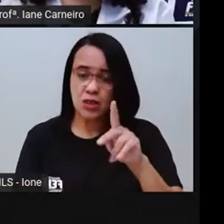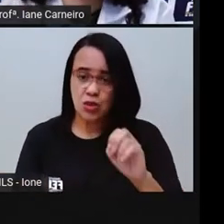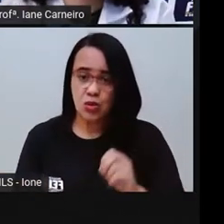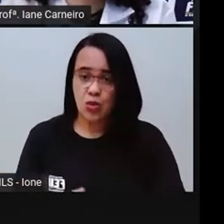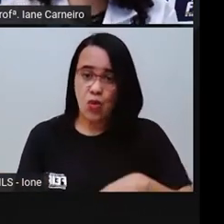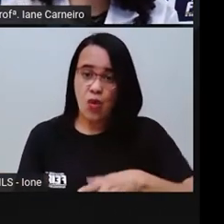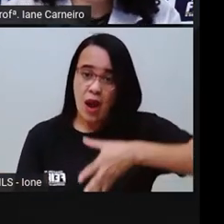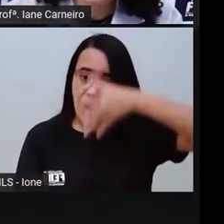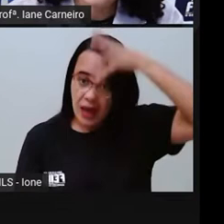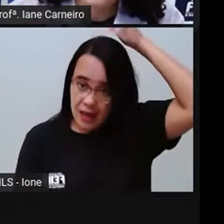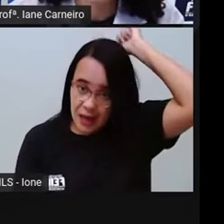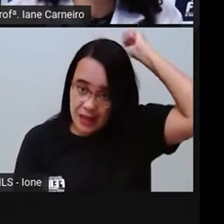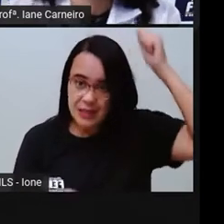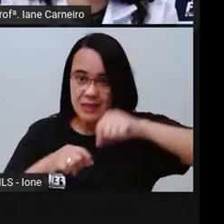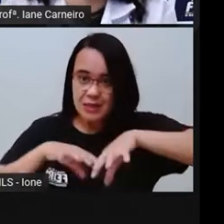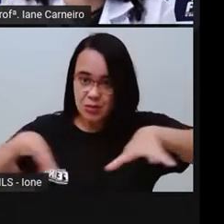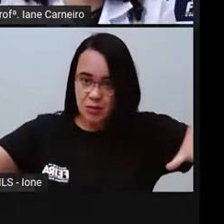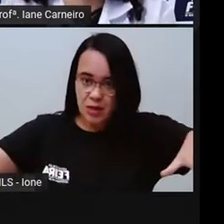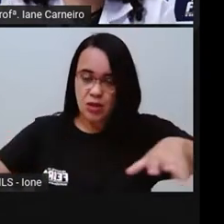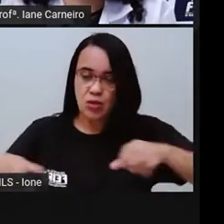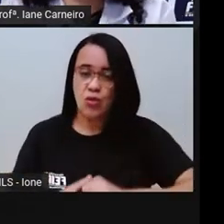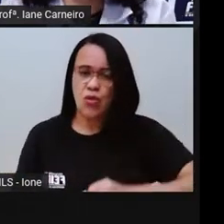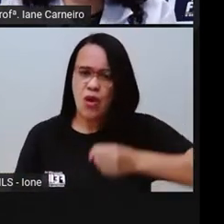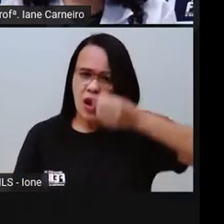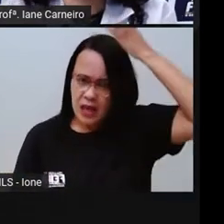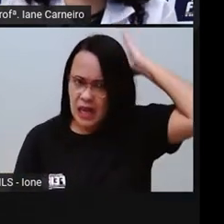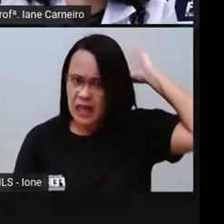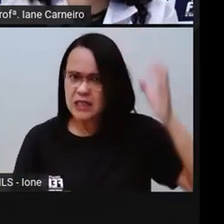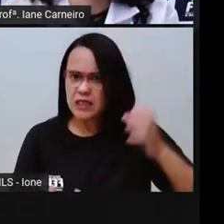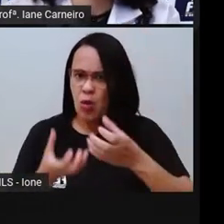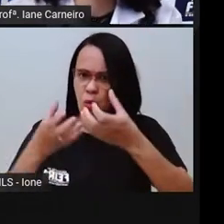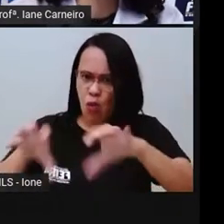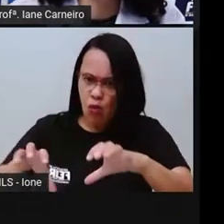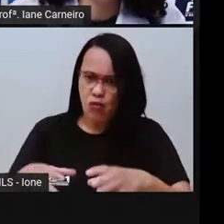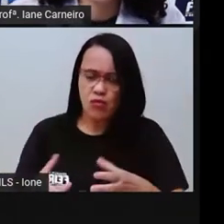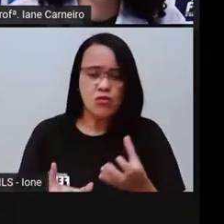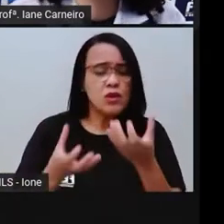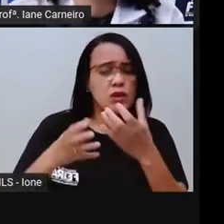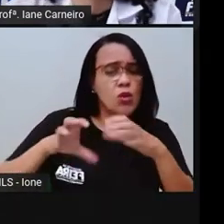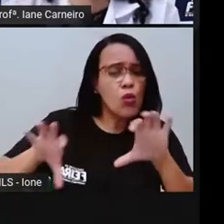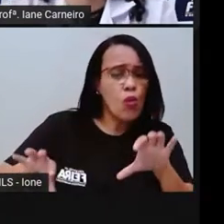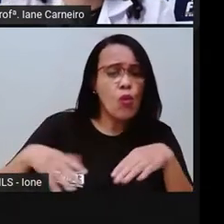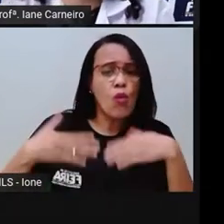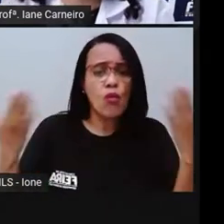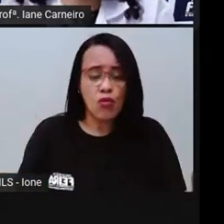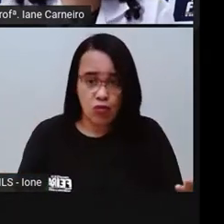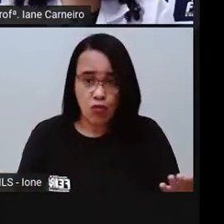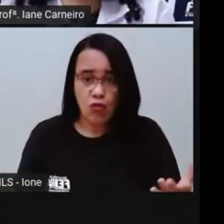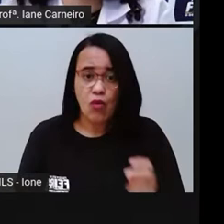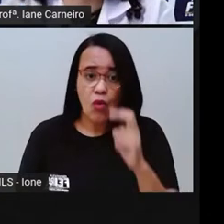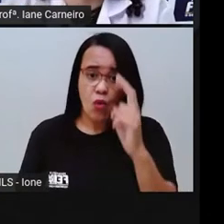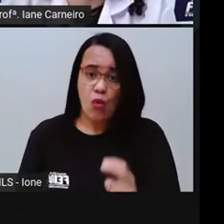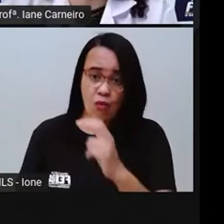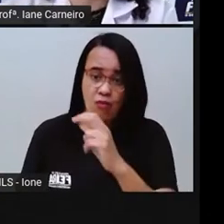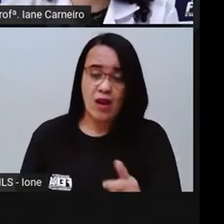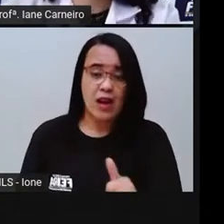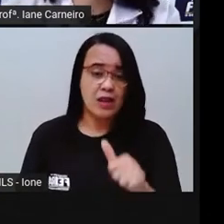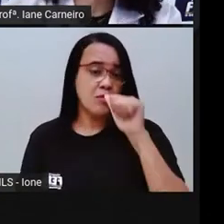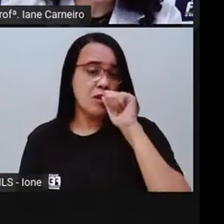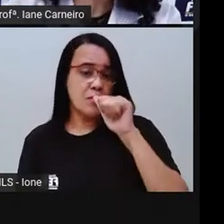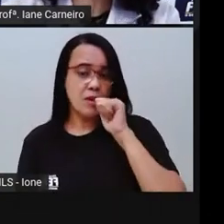espalhou Adega linha Foi botar ou Cadê o ovo oi pra de bebeu